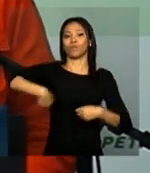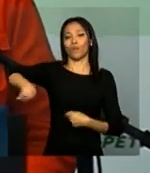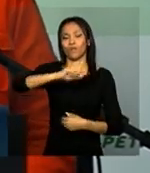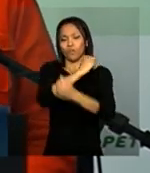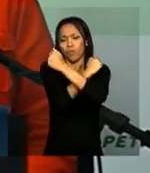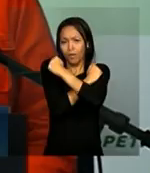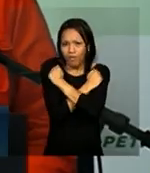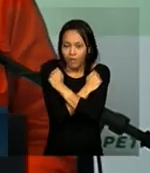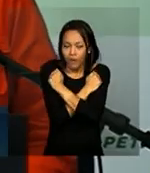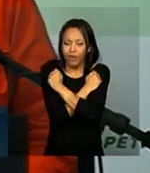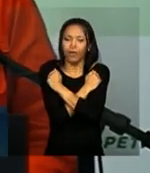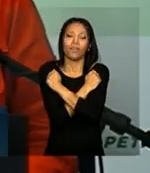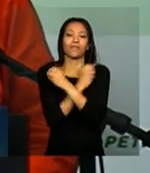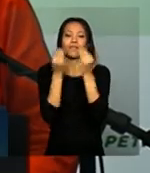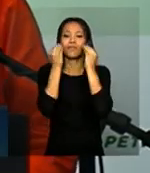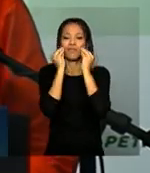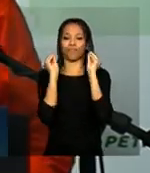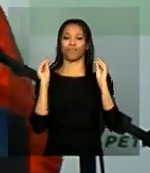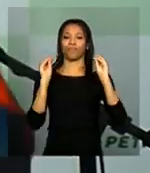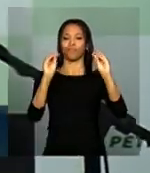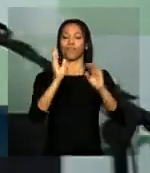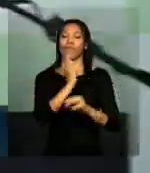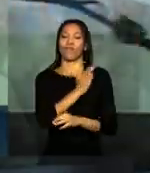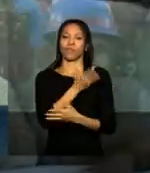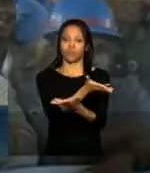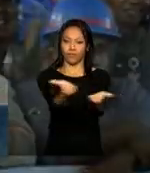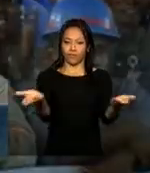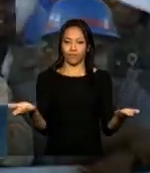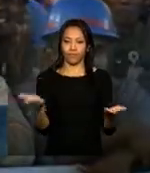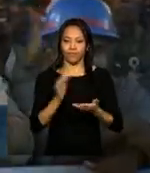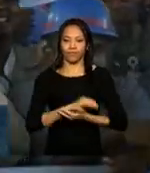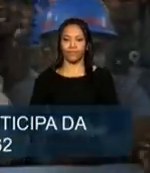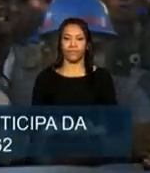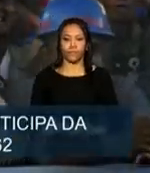Um abraço e um beijo no coração.